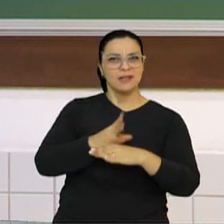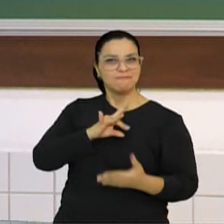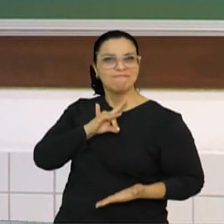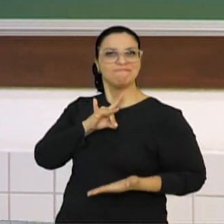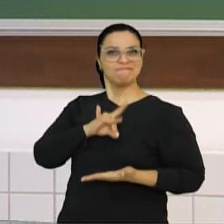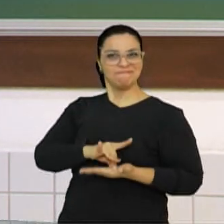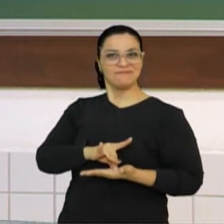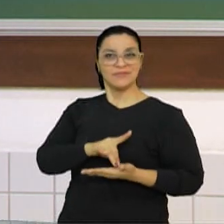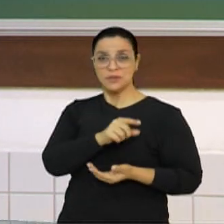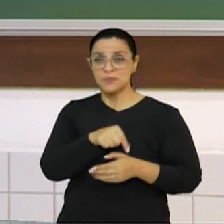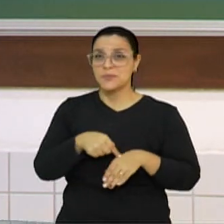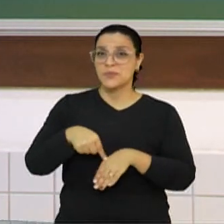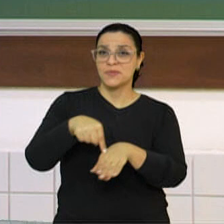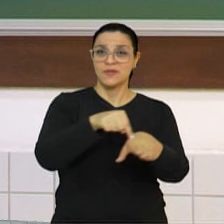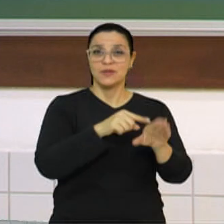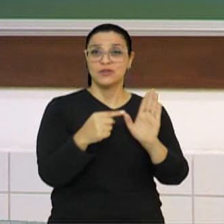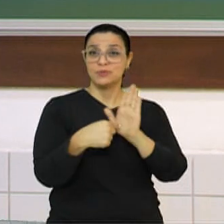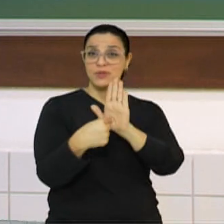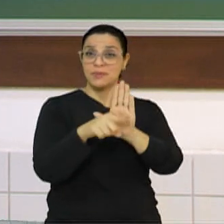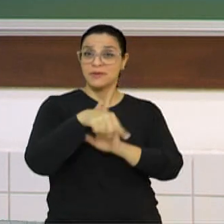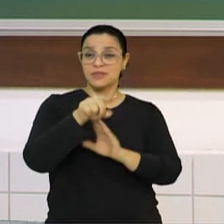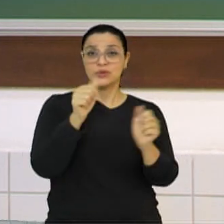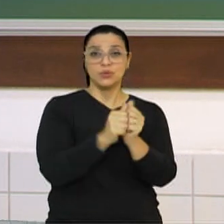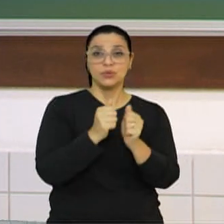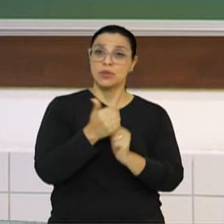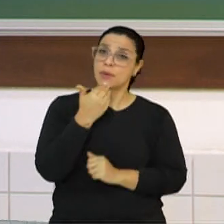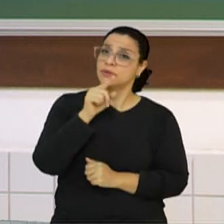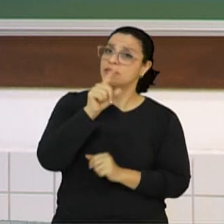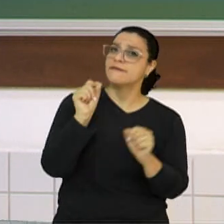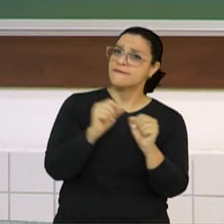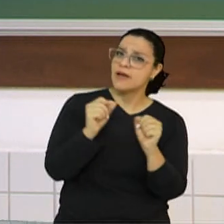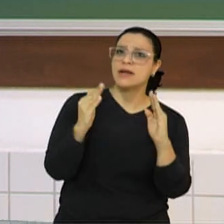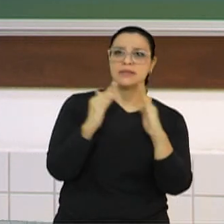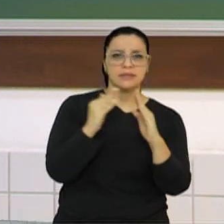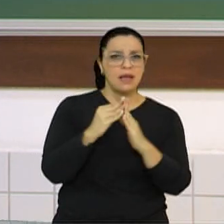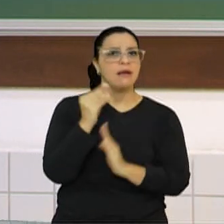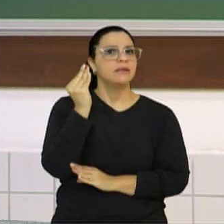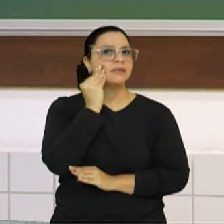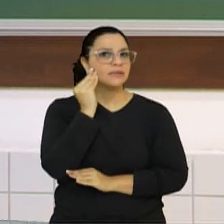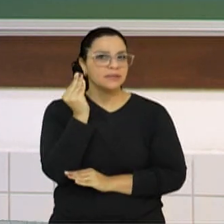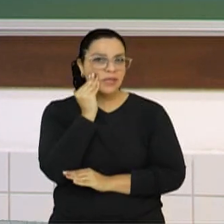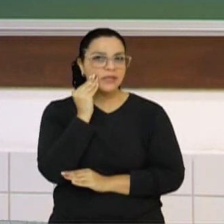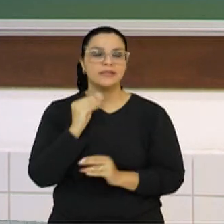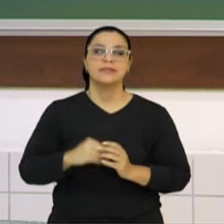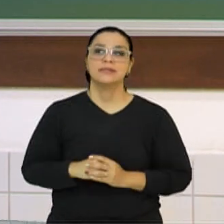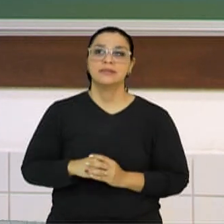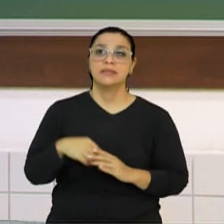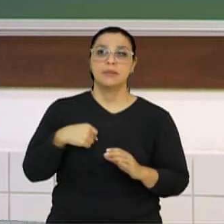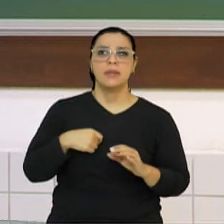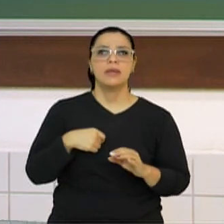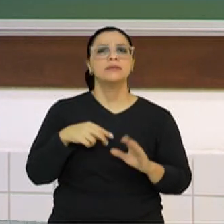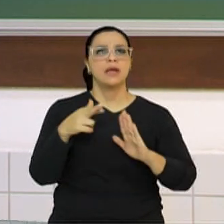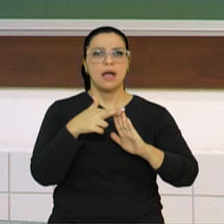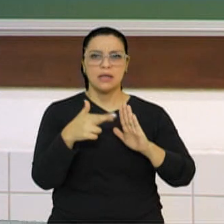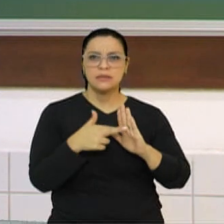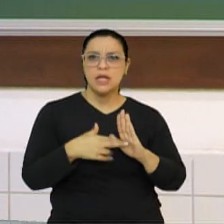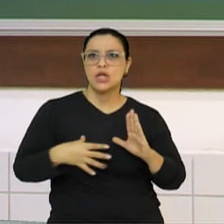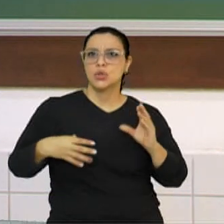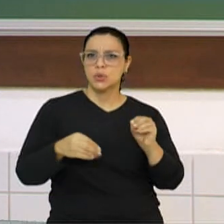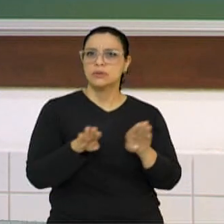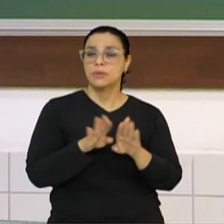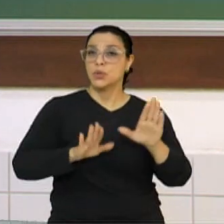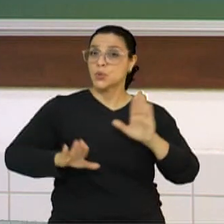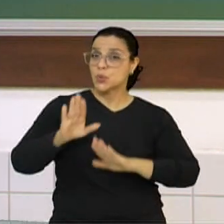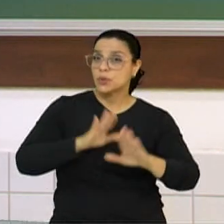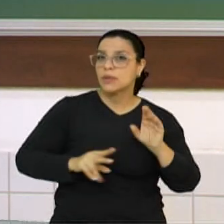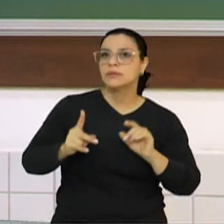estar trazendo para vocês isso. Sugiro que vocês tentem fazer em casa, tá? E com toda a propriedade ali, né?